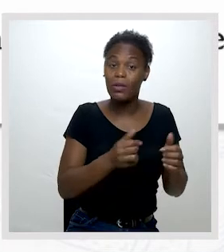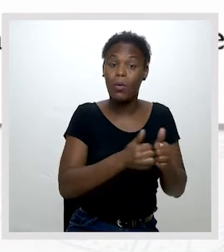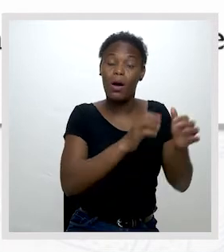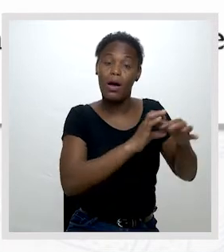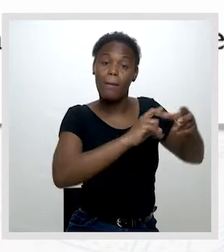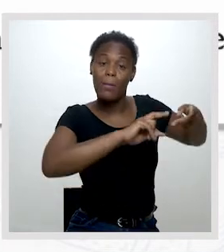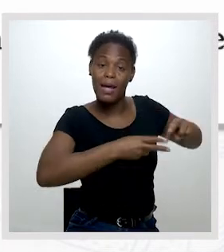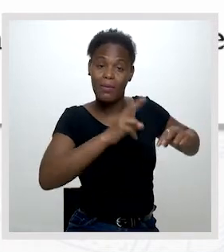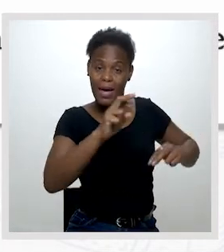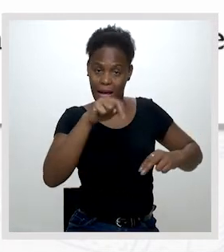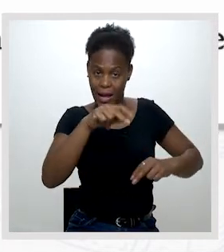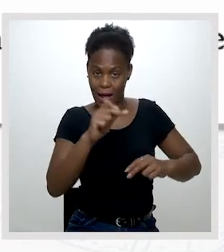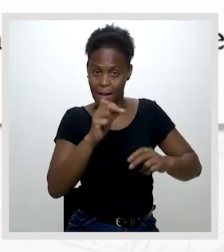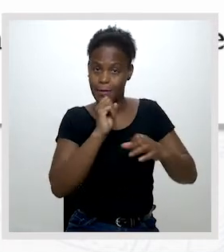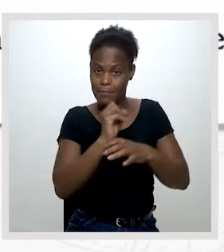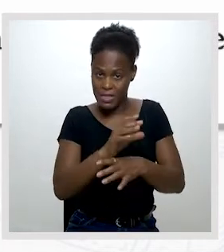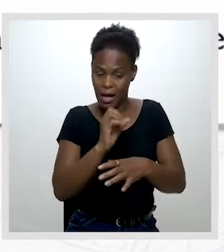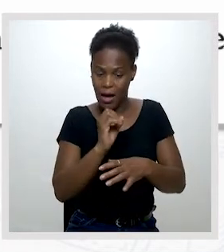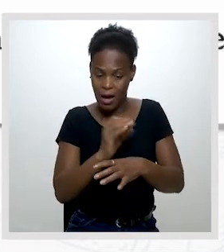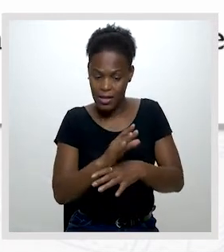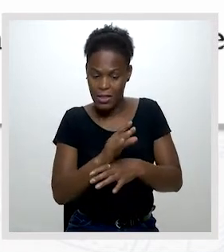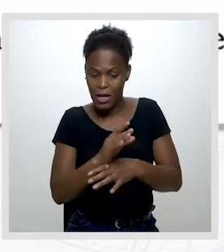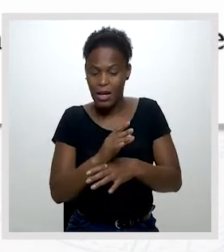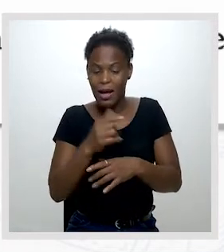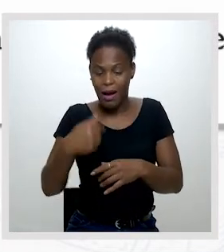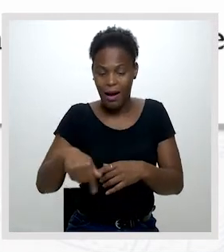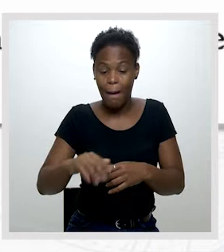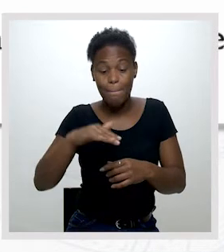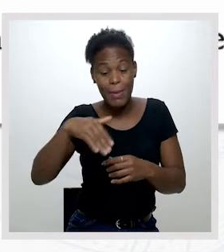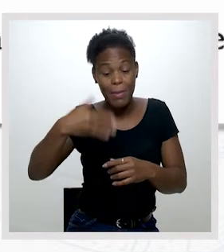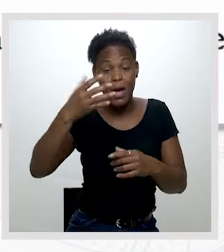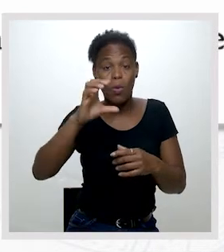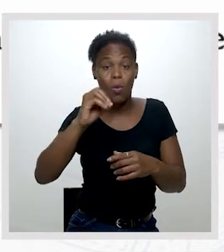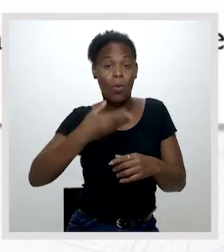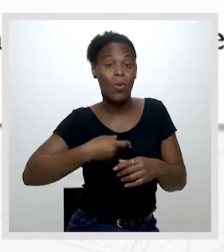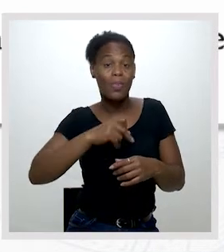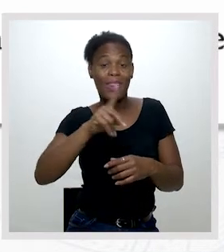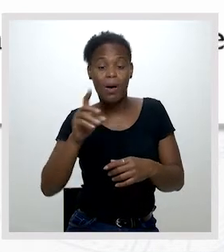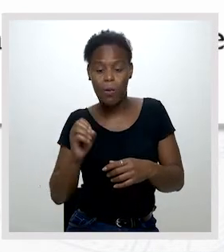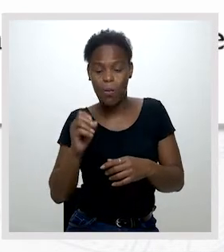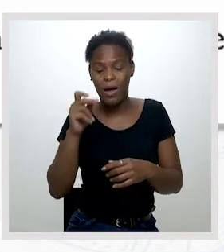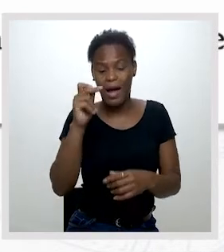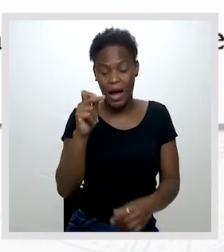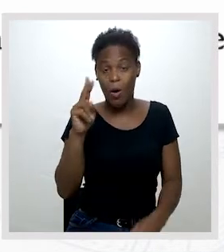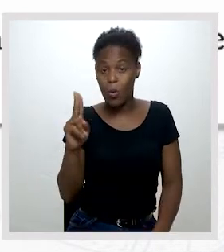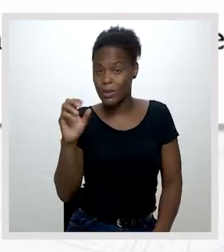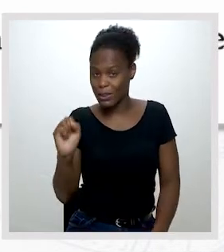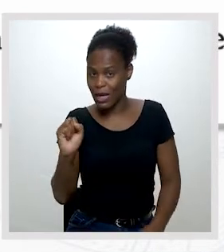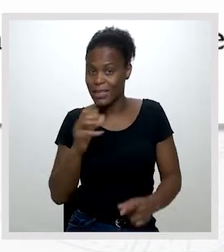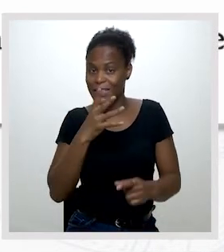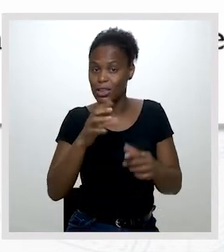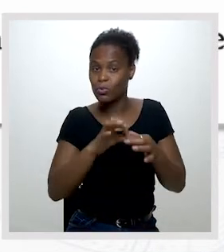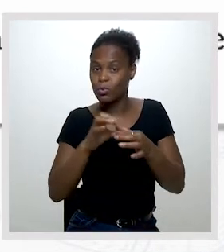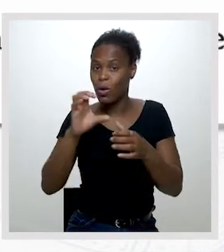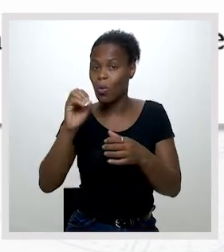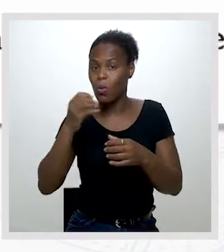RNA mensageiro, não é? Que é portadora do primeiro codão AUG, que é o codão iniciador, o codão